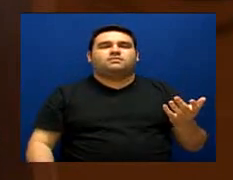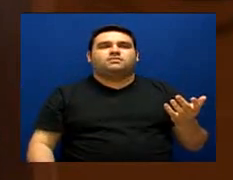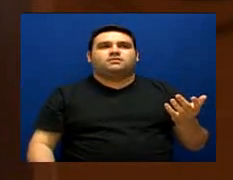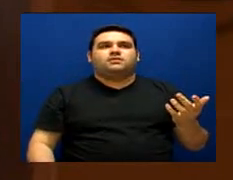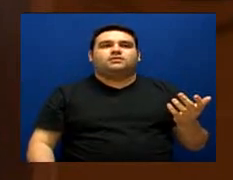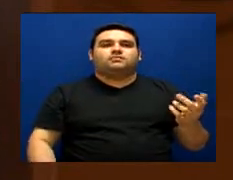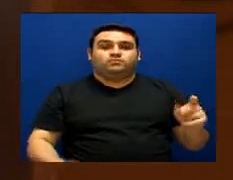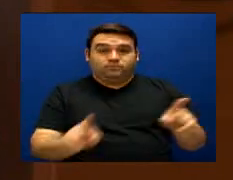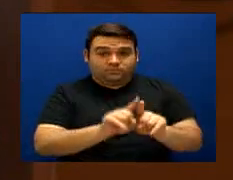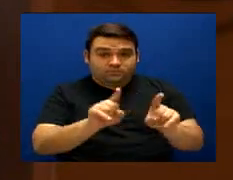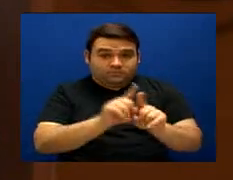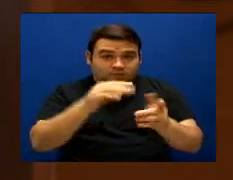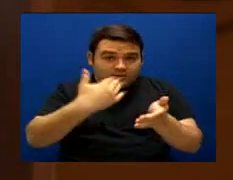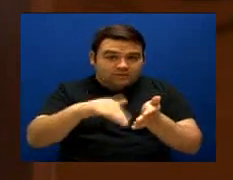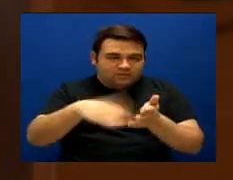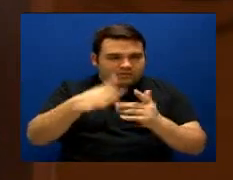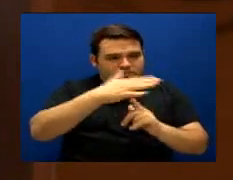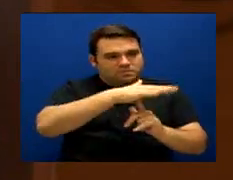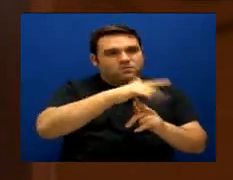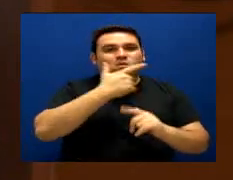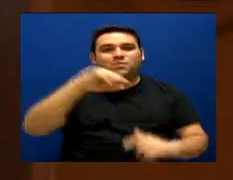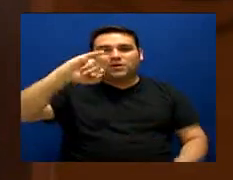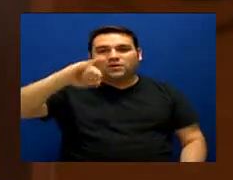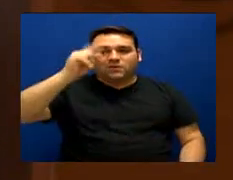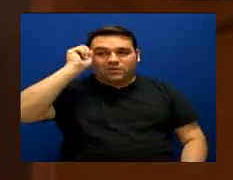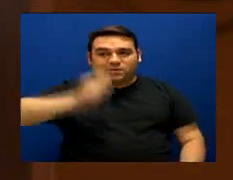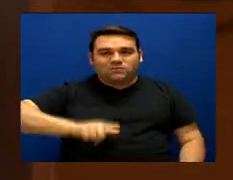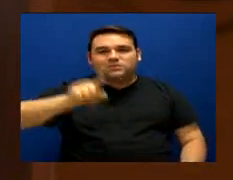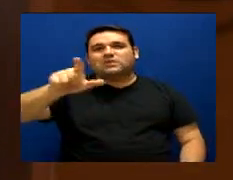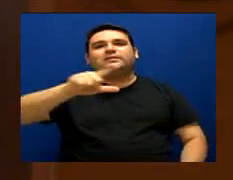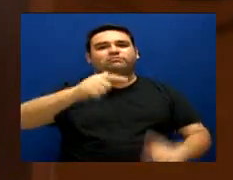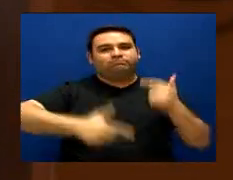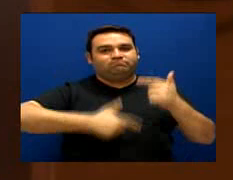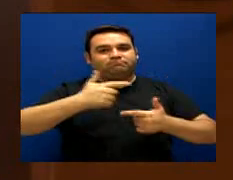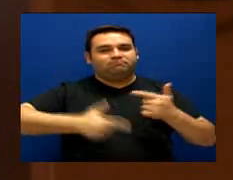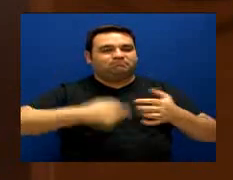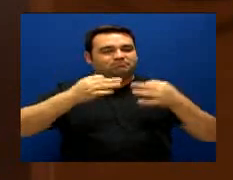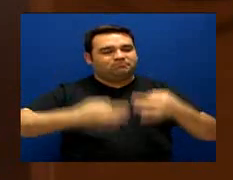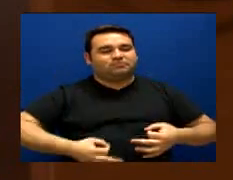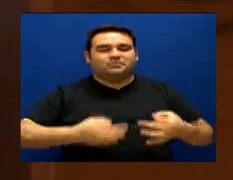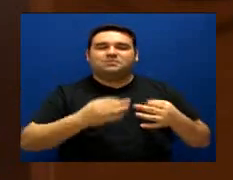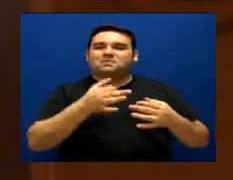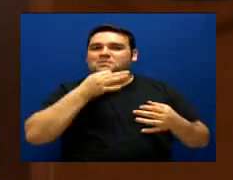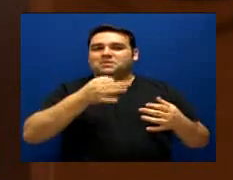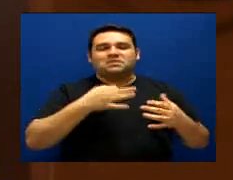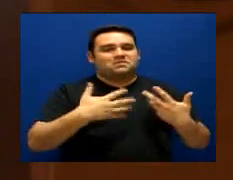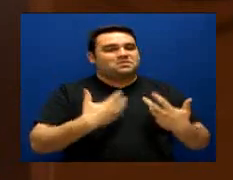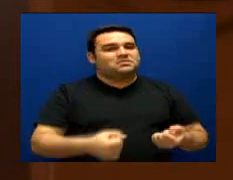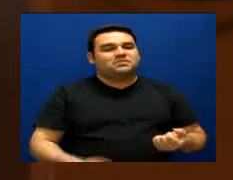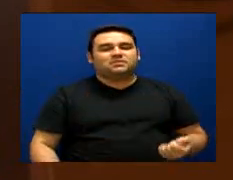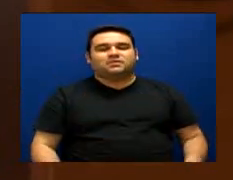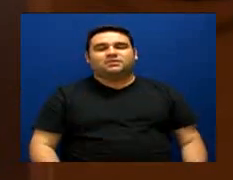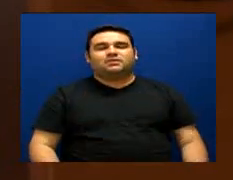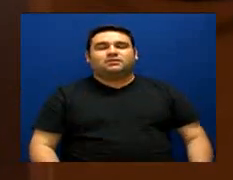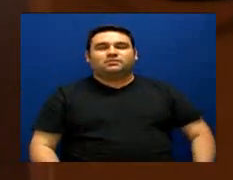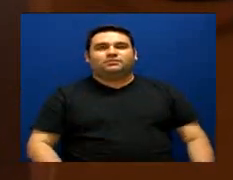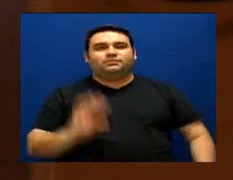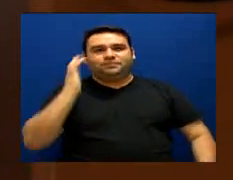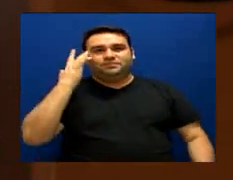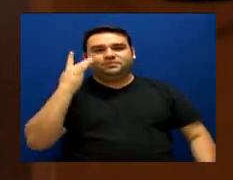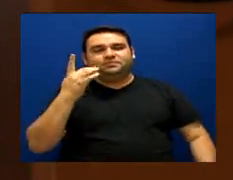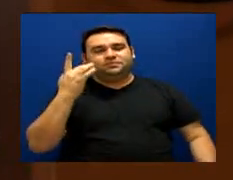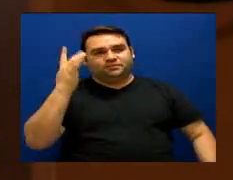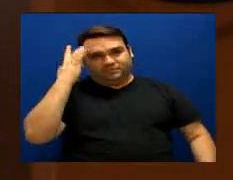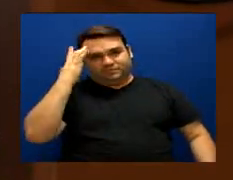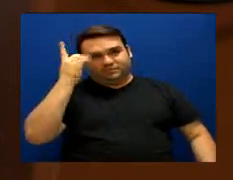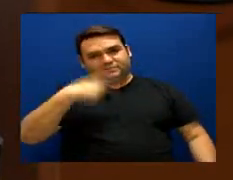O secretário de Meio Ambiente, Gessé, tem se mostrado também bastante aberto à causa. Então, eu acho que a gente